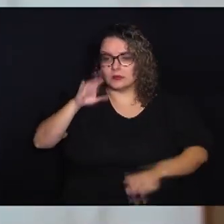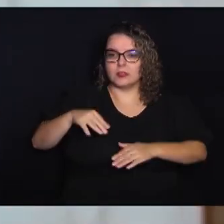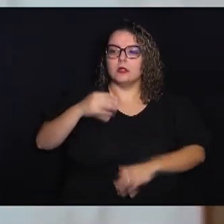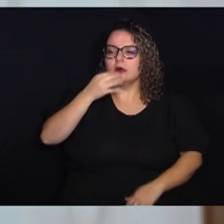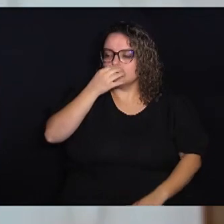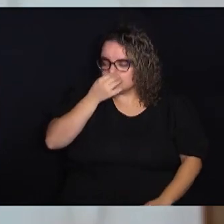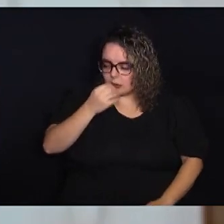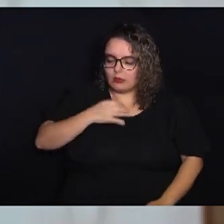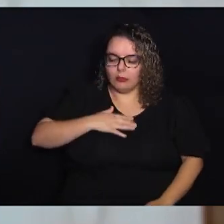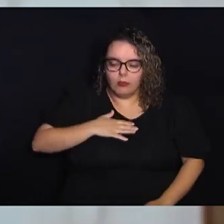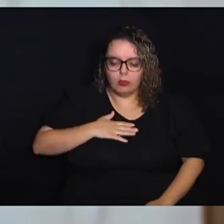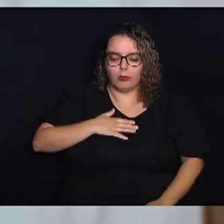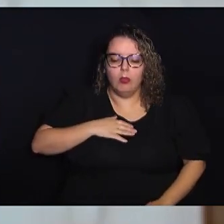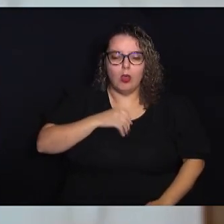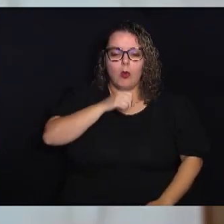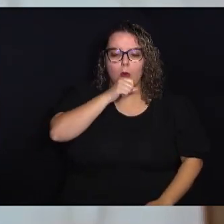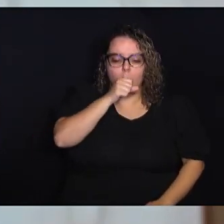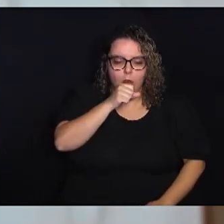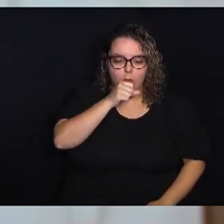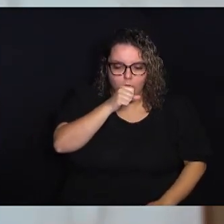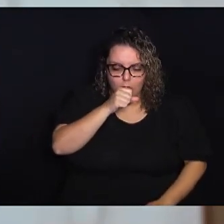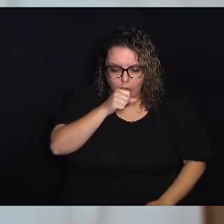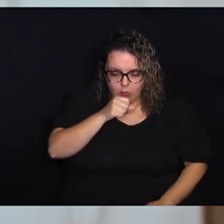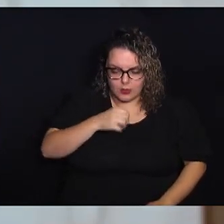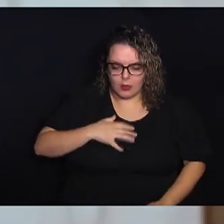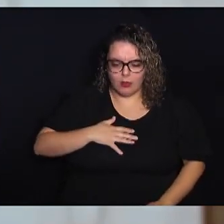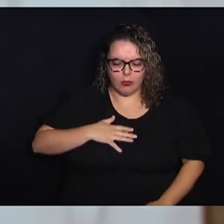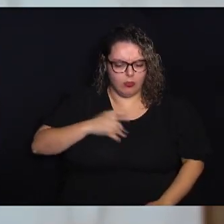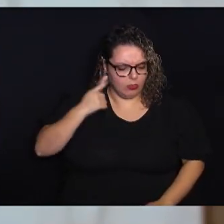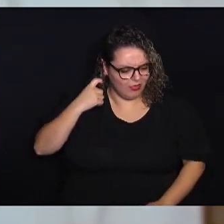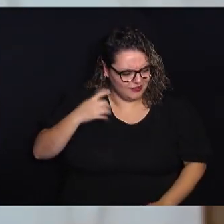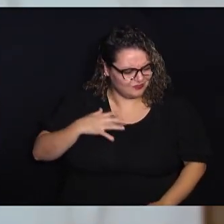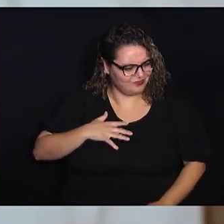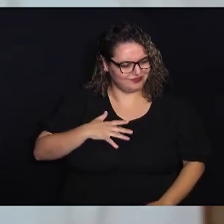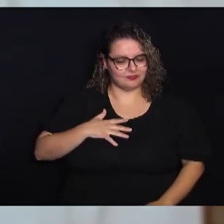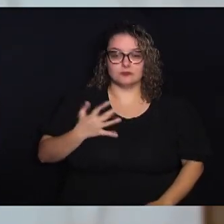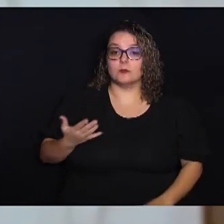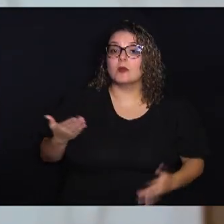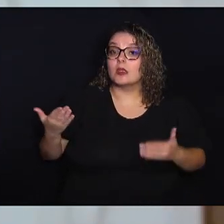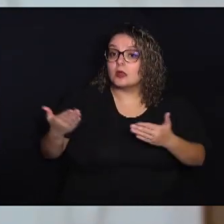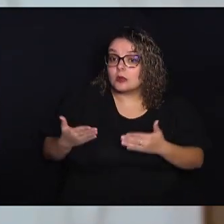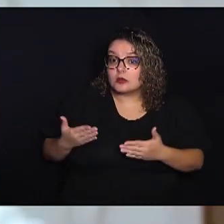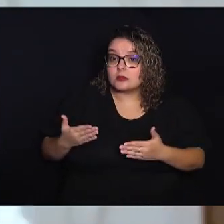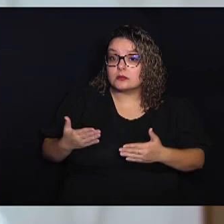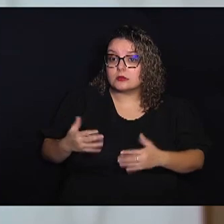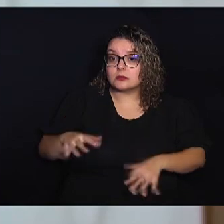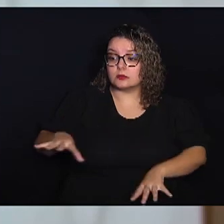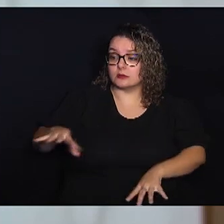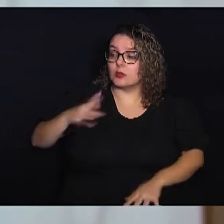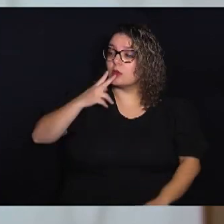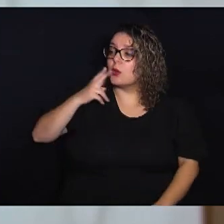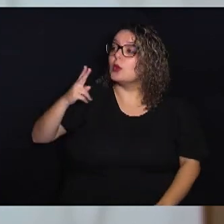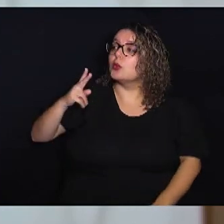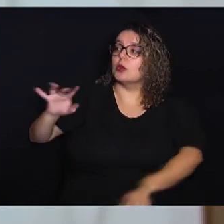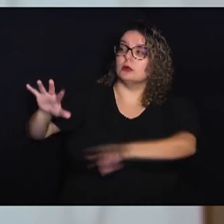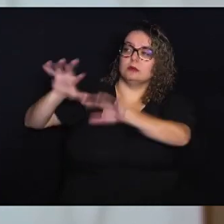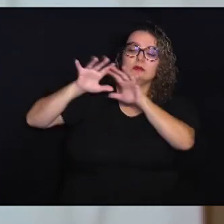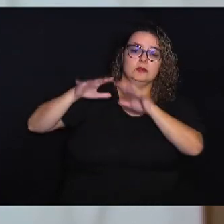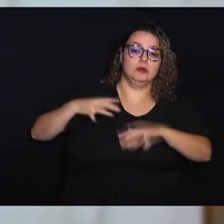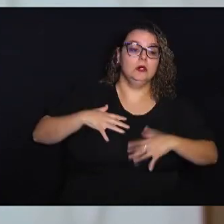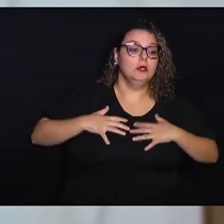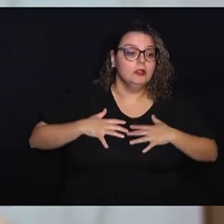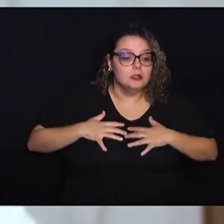espirra, tosse, tem um chiado, e aí hoje em dia, quando ela sente uma fumaça de cigarro, pum, aquele chiado